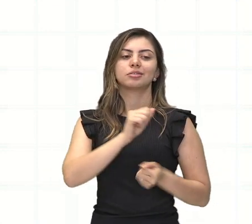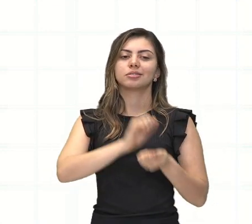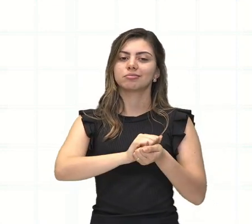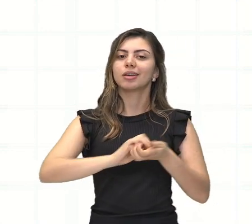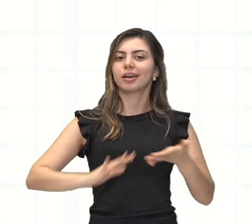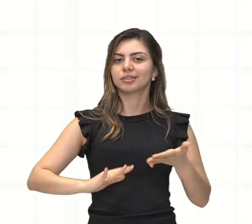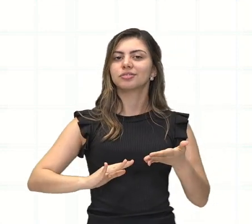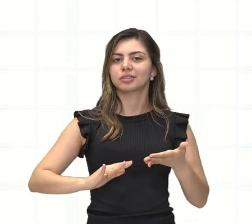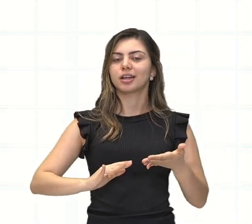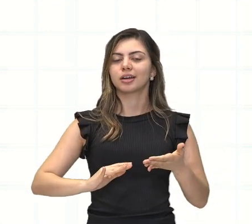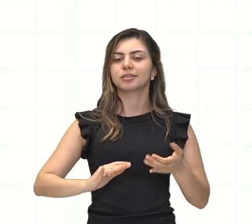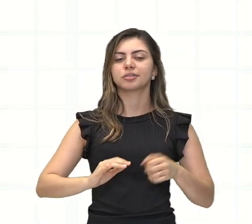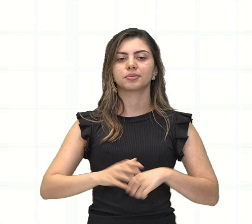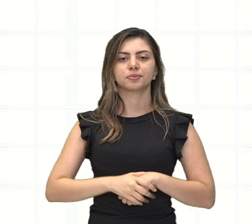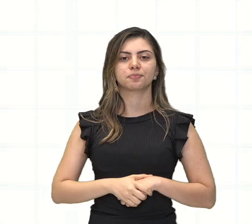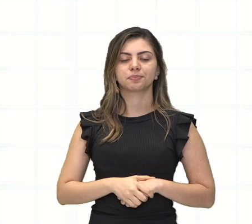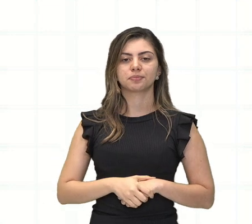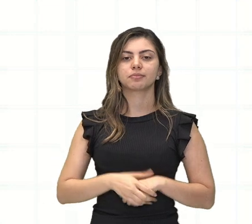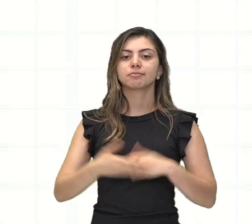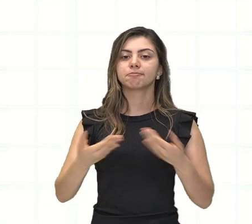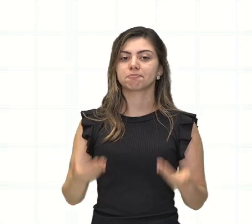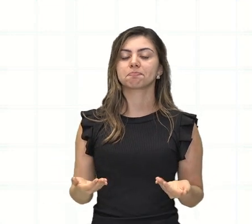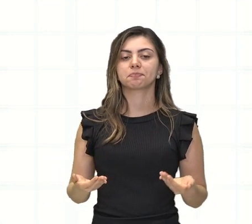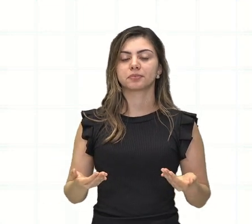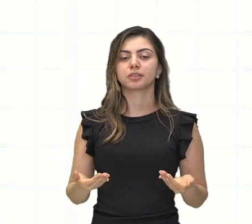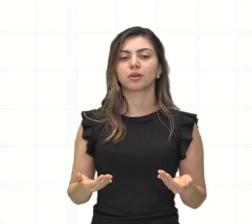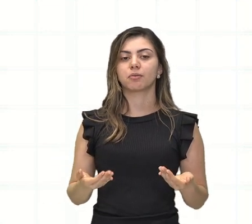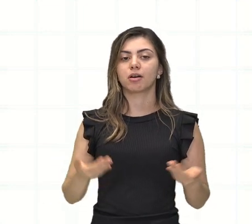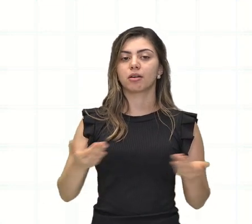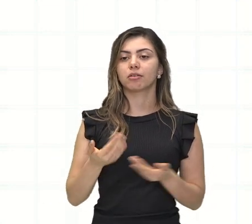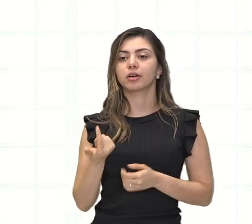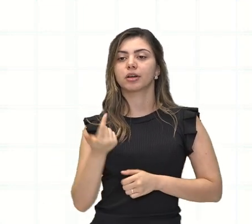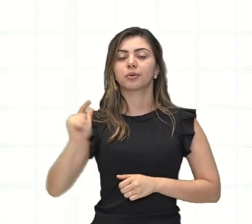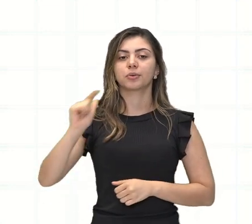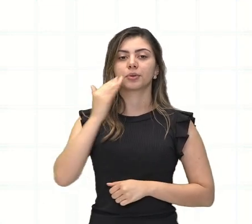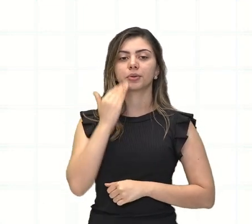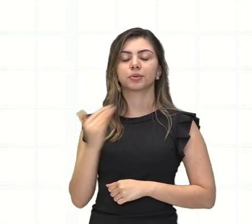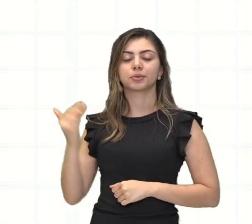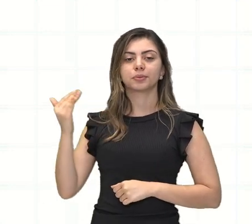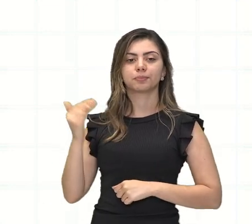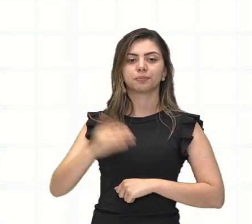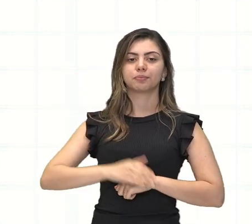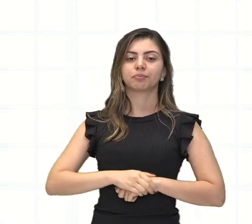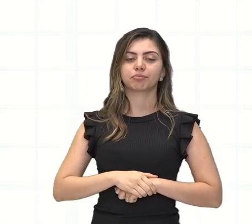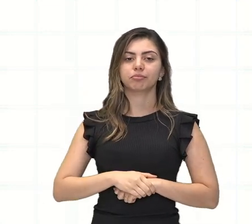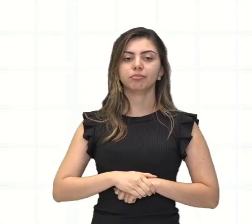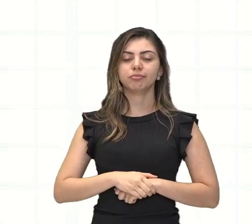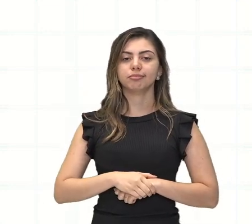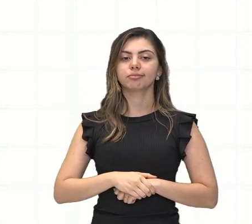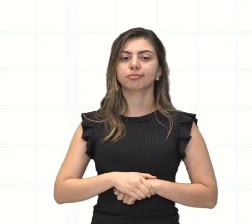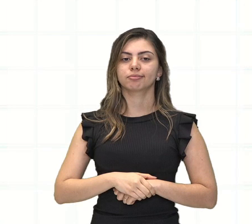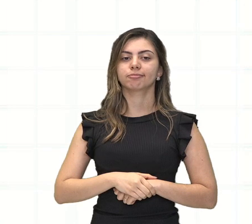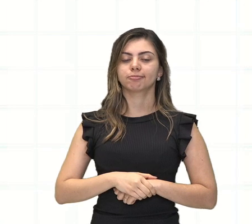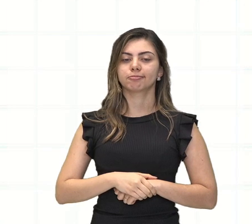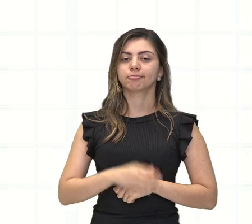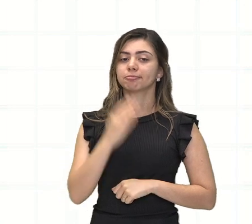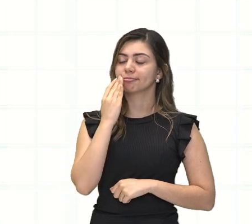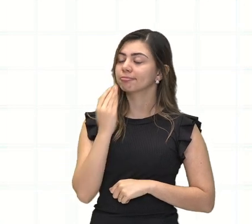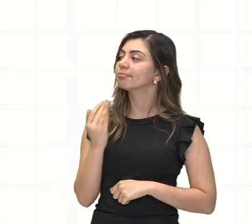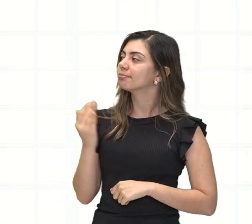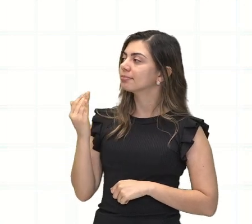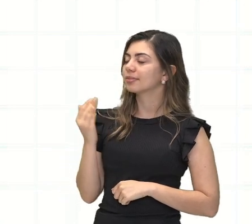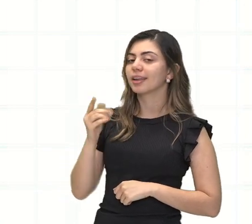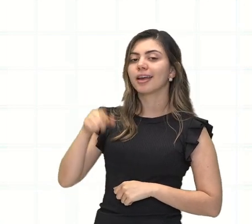atividade. Tá? E o próximo conceito, nós temos aqui